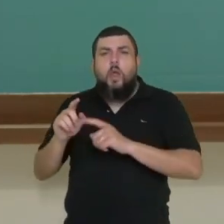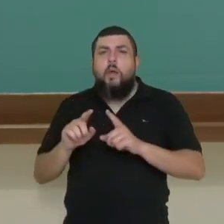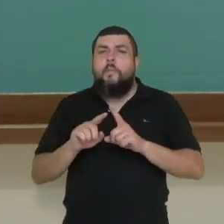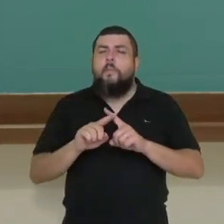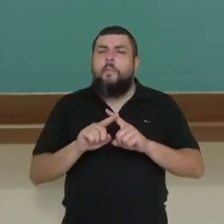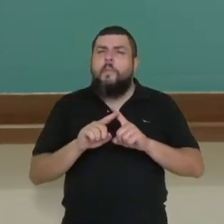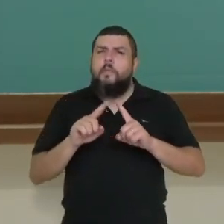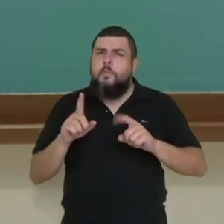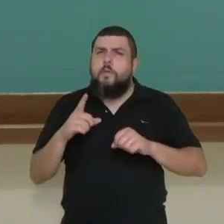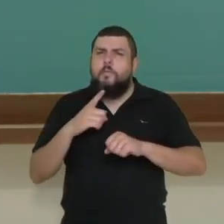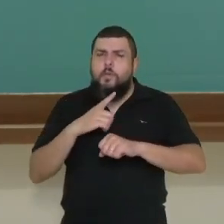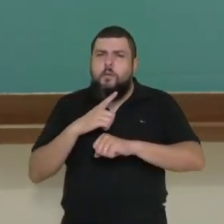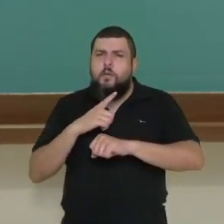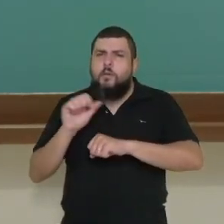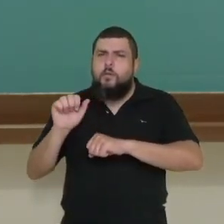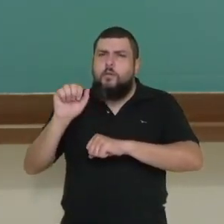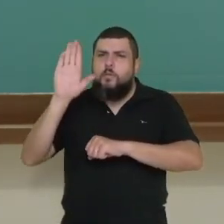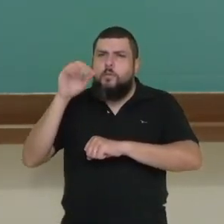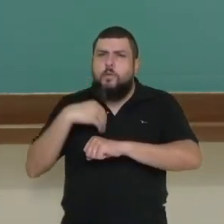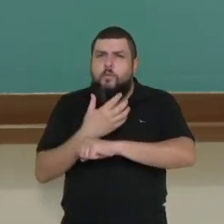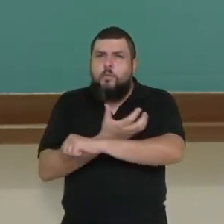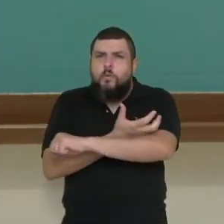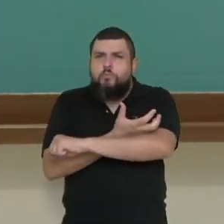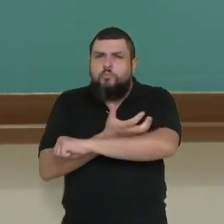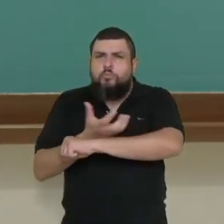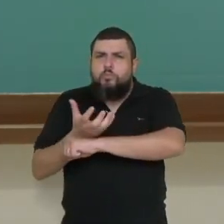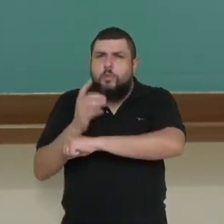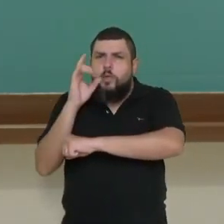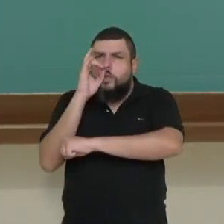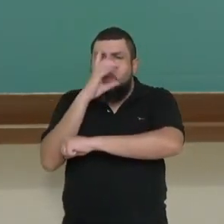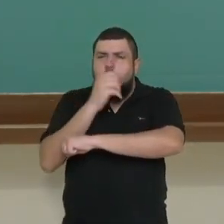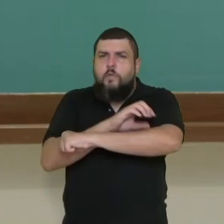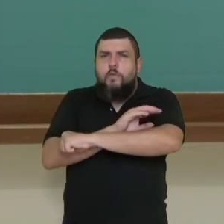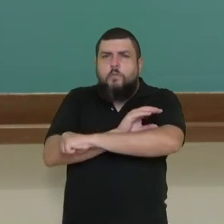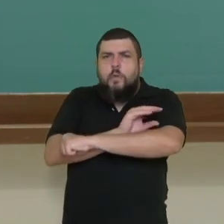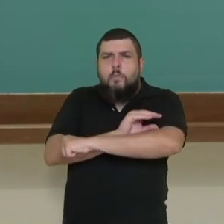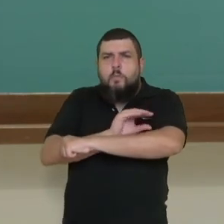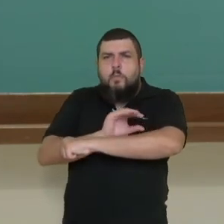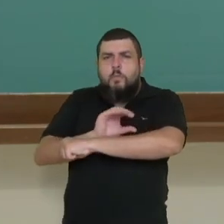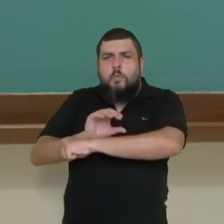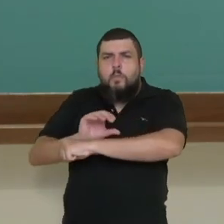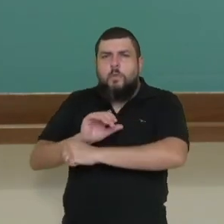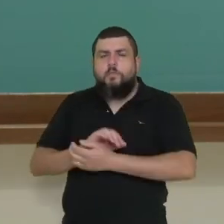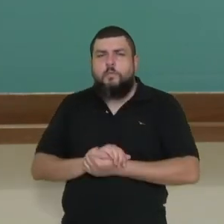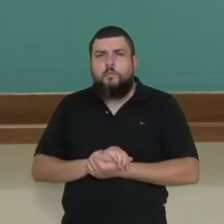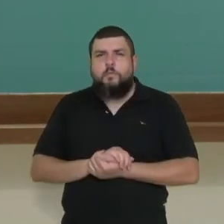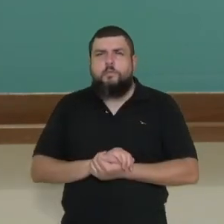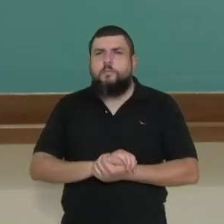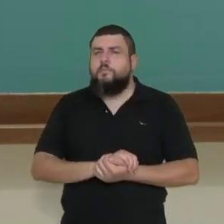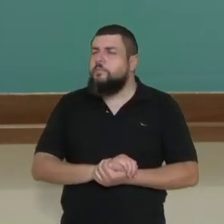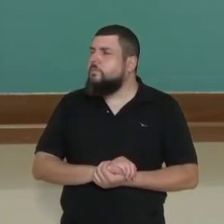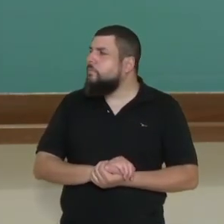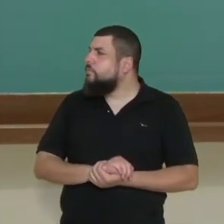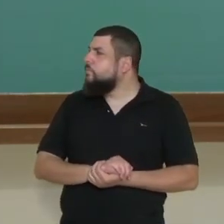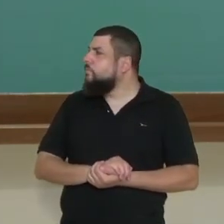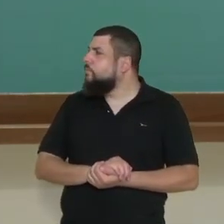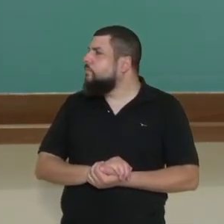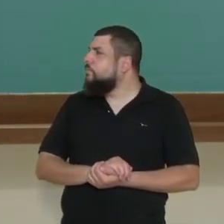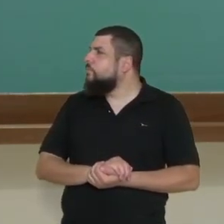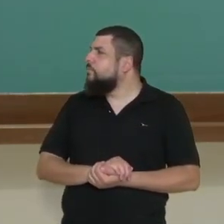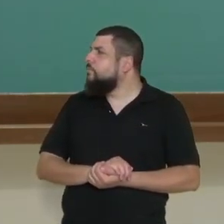numa predominância de gramíneas, né? Mato, né? Grama e tudo mais. Arbustos de pequeno porte também,